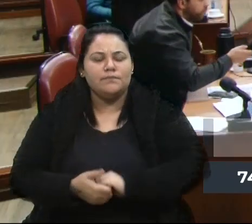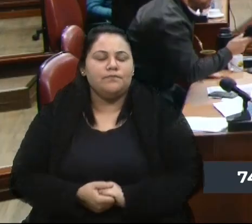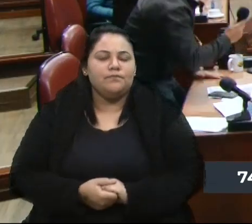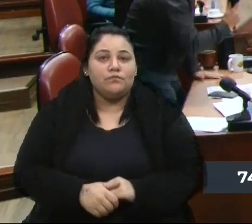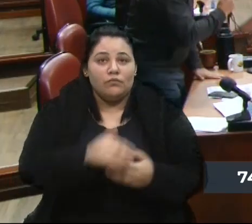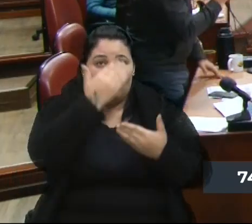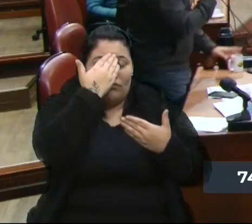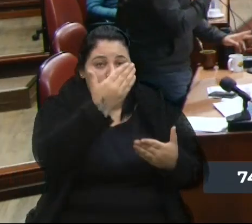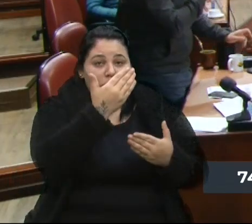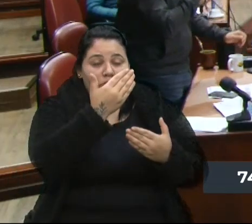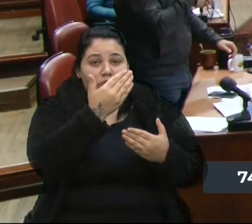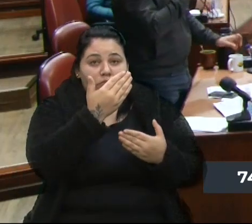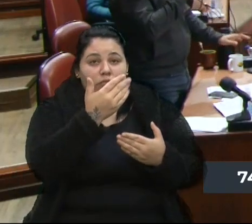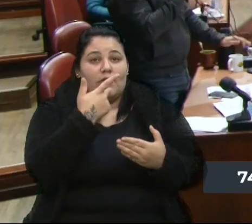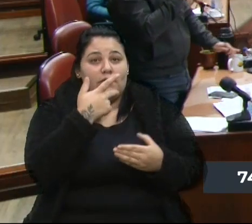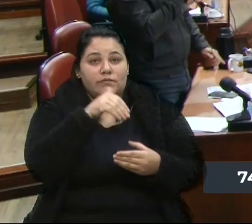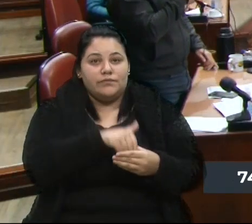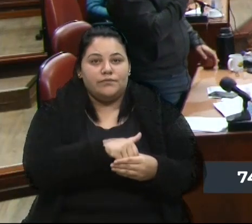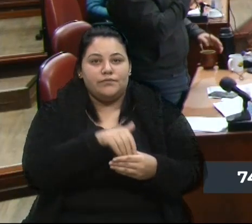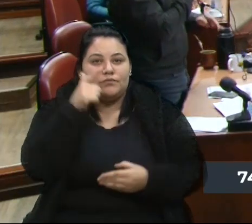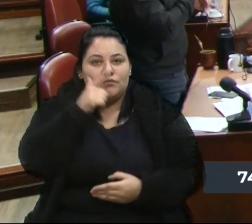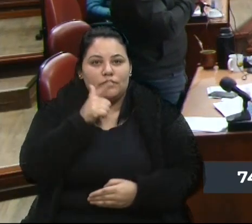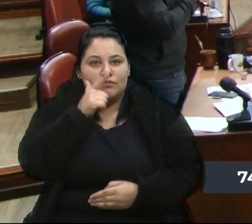Para declarar voto, Lucas Caranhato.